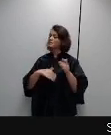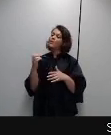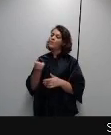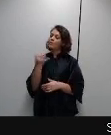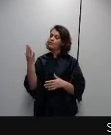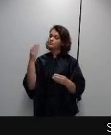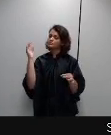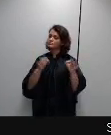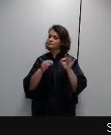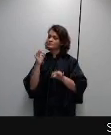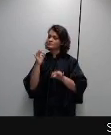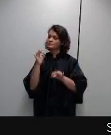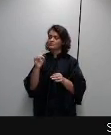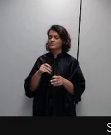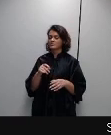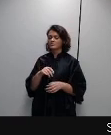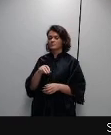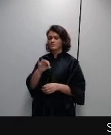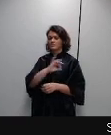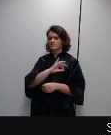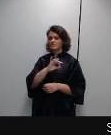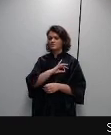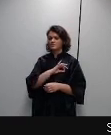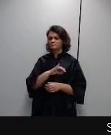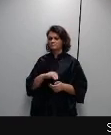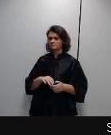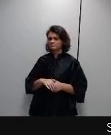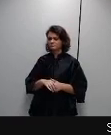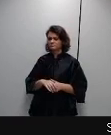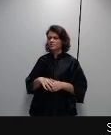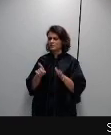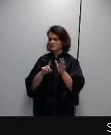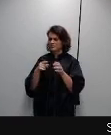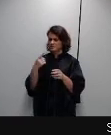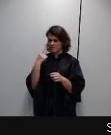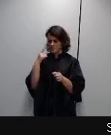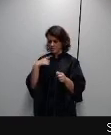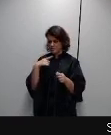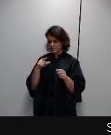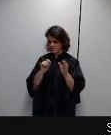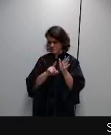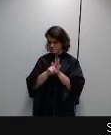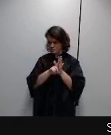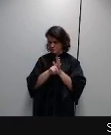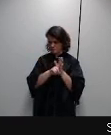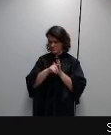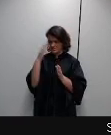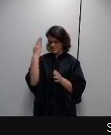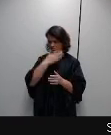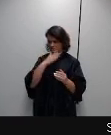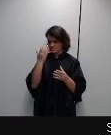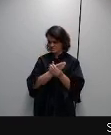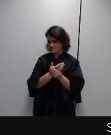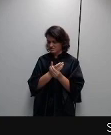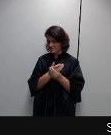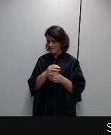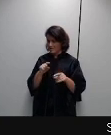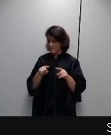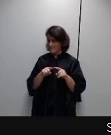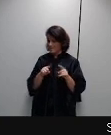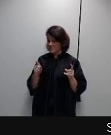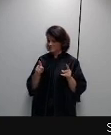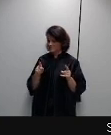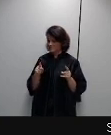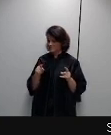do especial se requer que o reexame mais próximos do processo mas não se inclui no